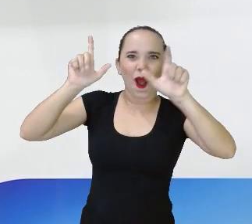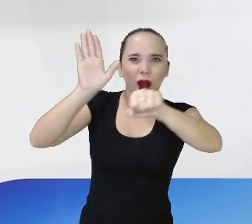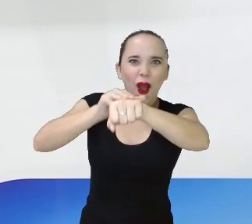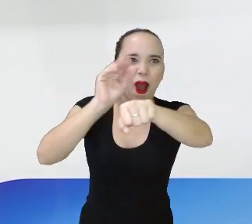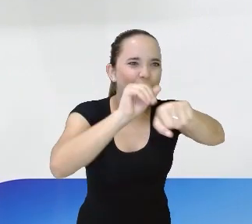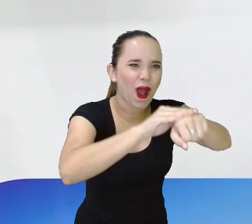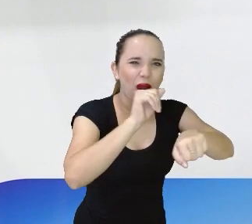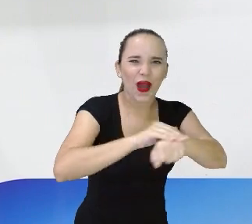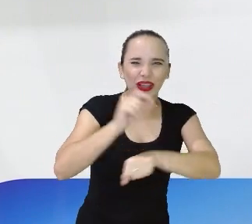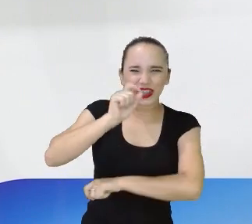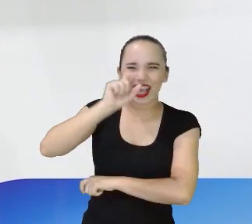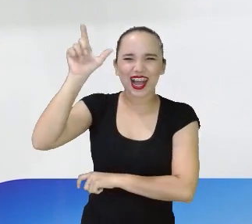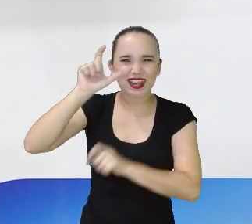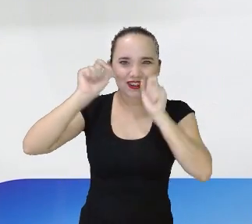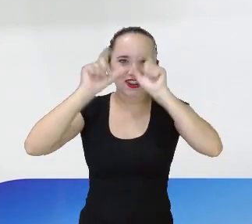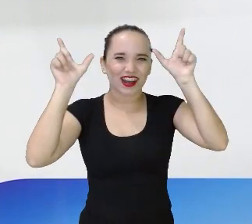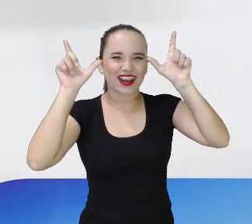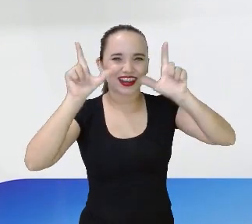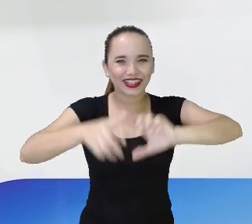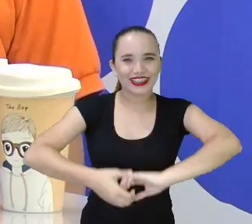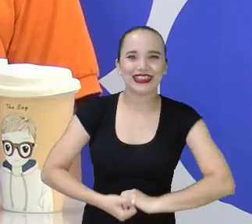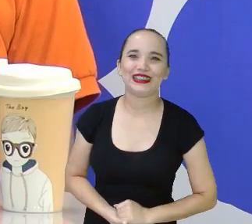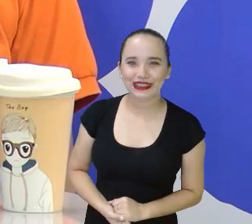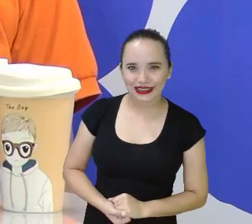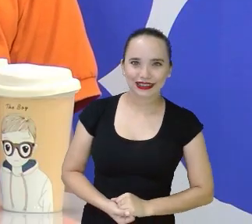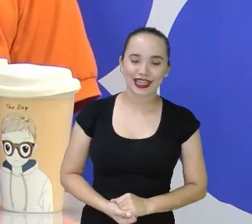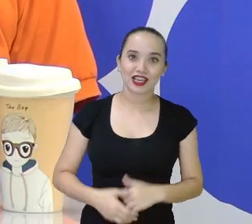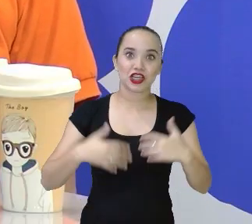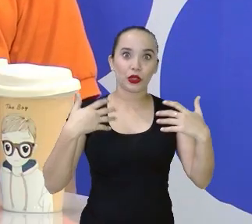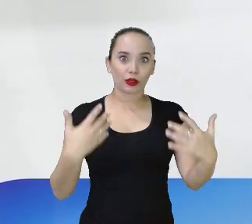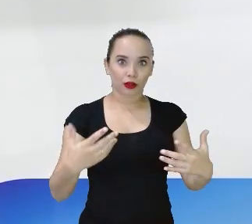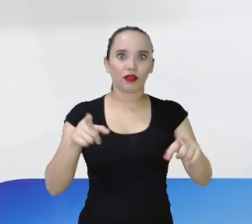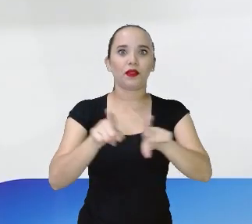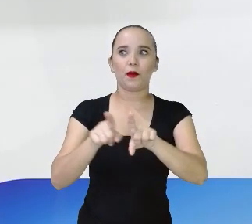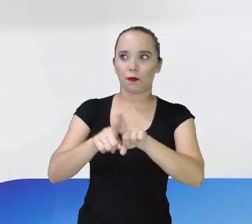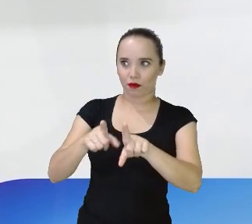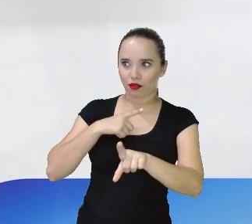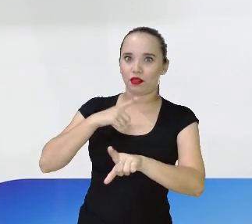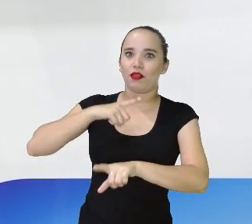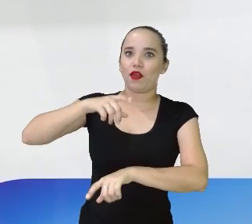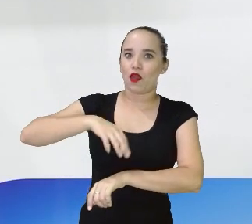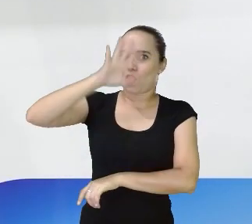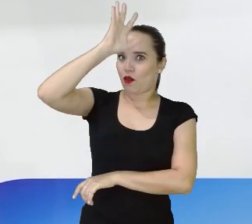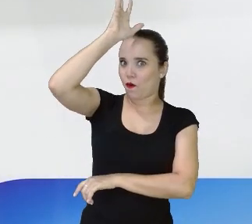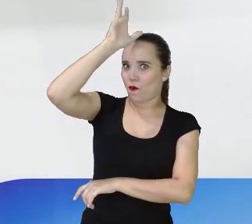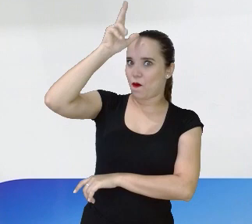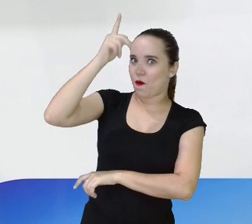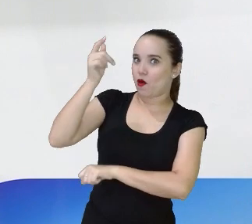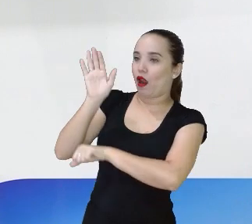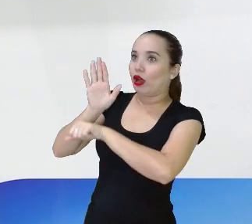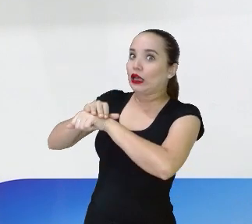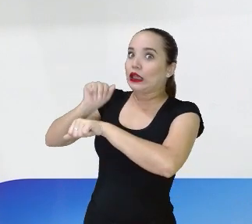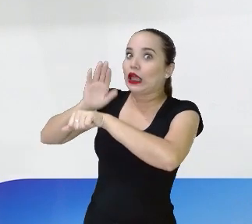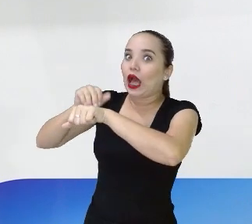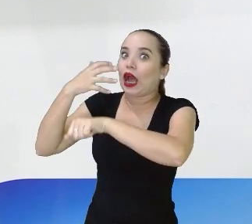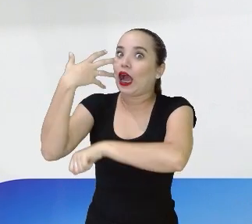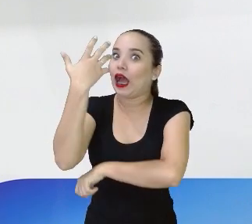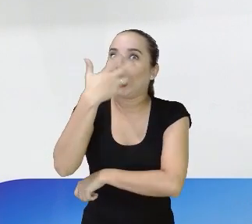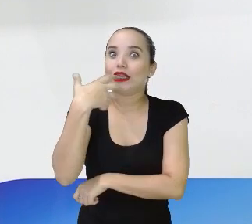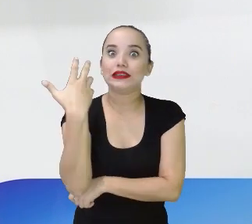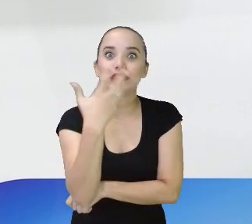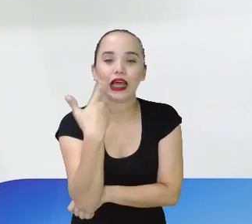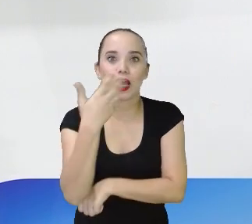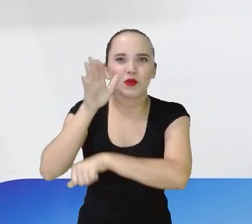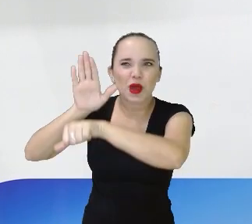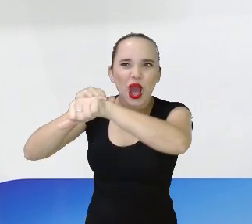Acordaram o galo, professora Márcia e Jaziel. E o galo aproveita para acordar os outros que ainda não estão aí. Então,